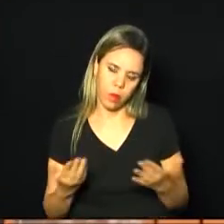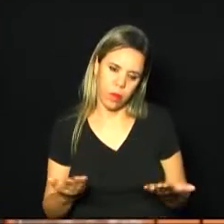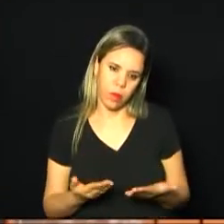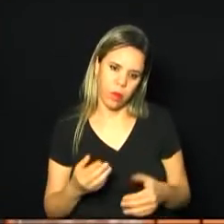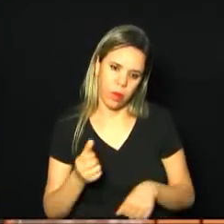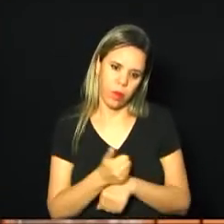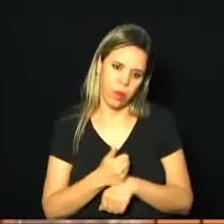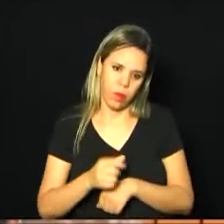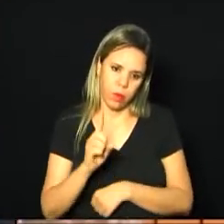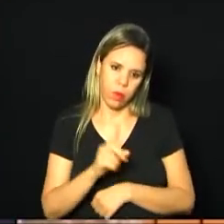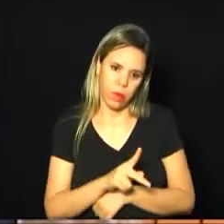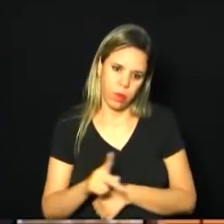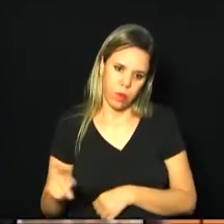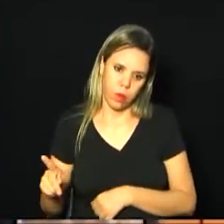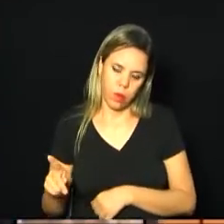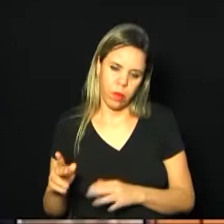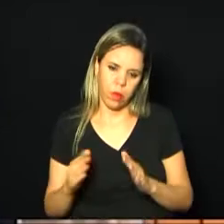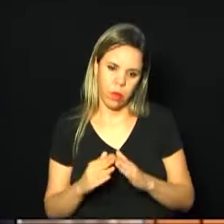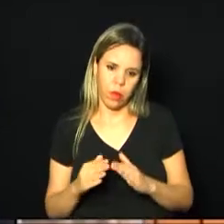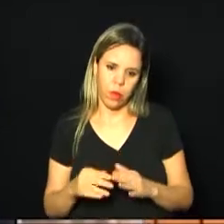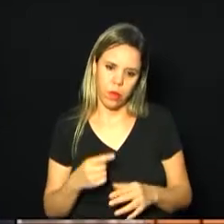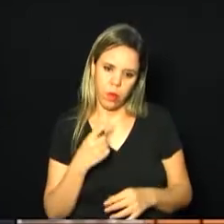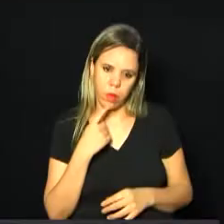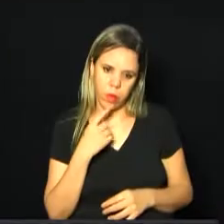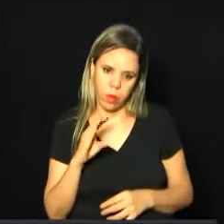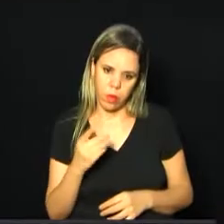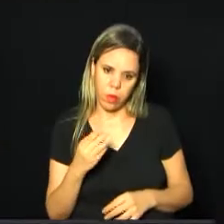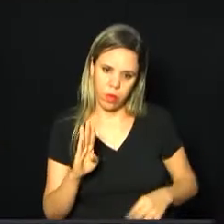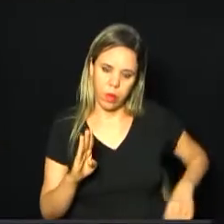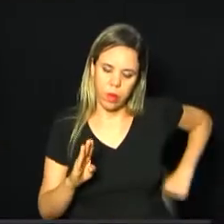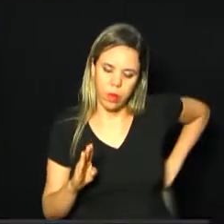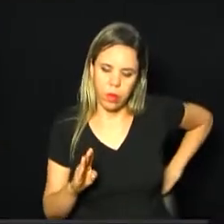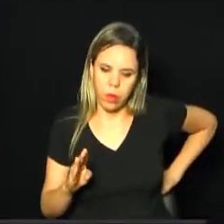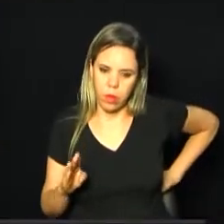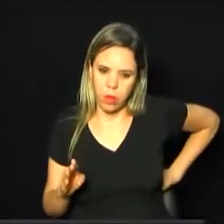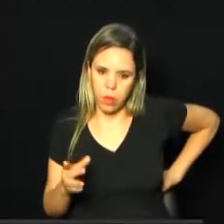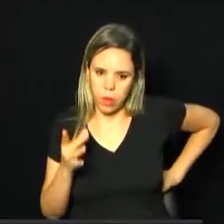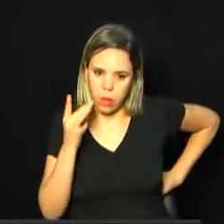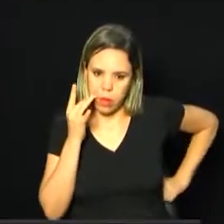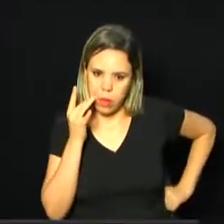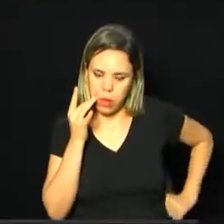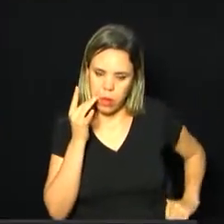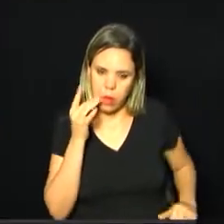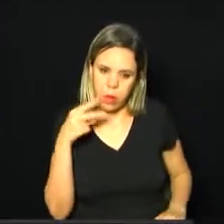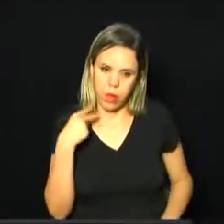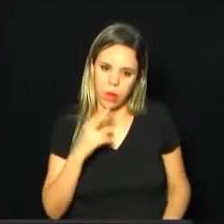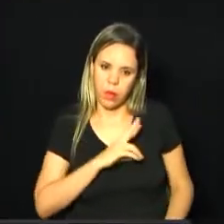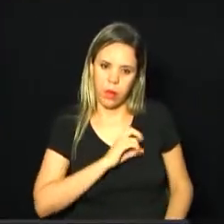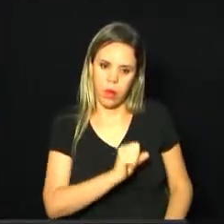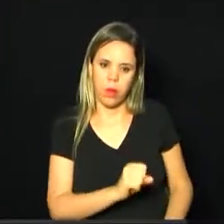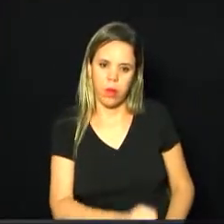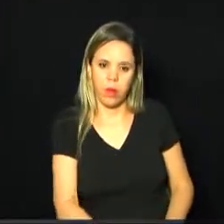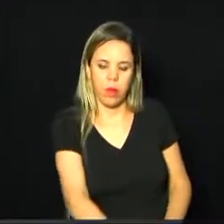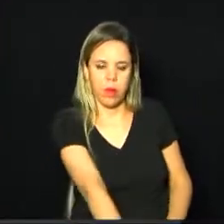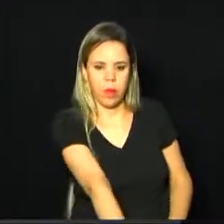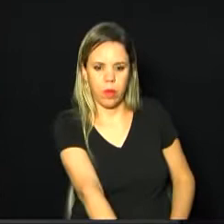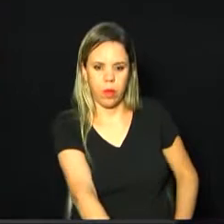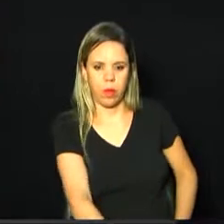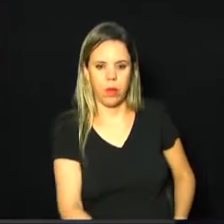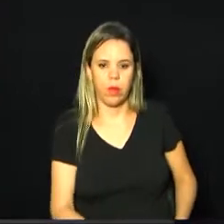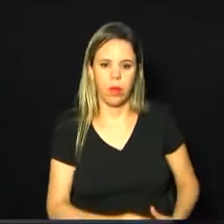o cargo de diretor-presidente da companhia de habitação popular de Campinas Cohab também marcou presença no debate o Vereador Luiz Rossini